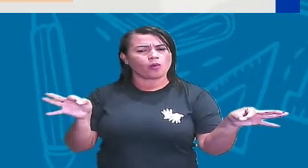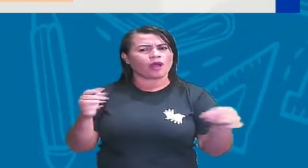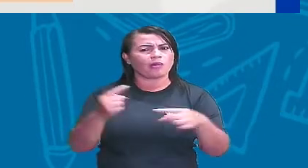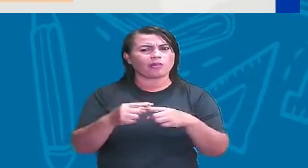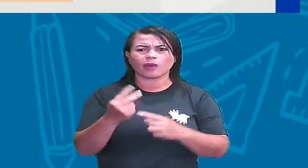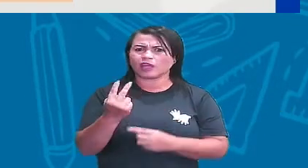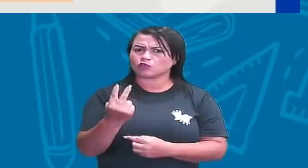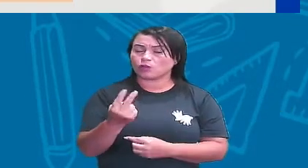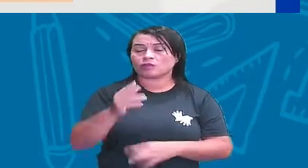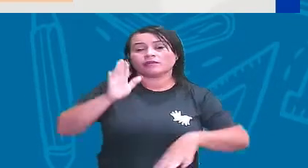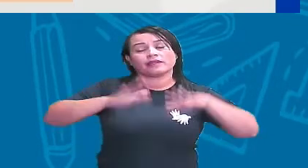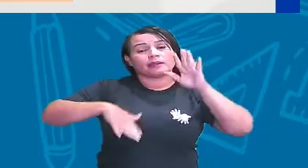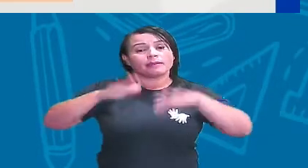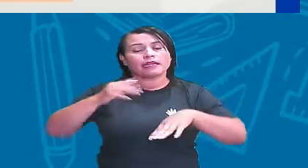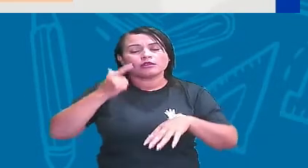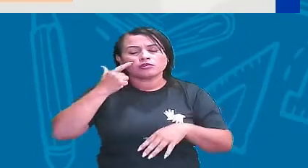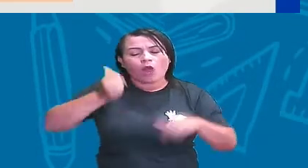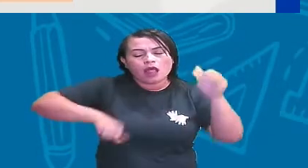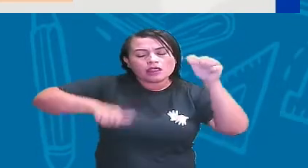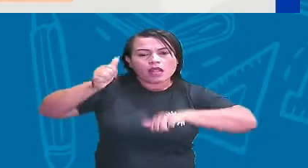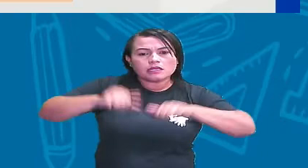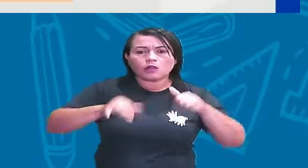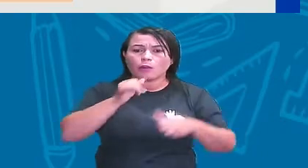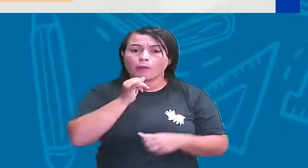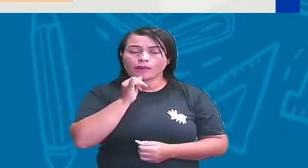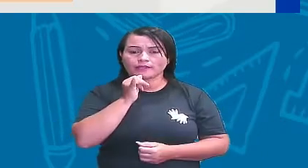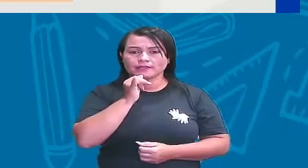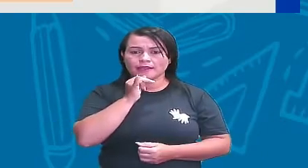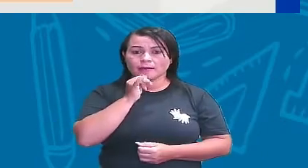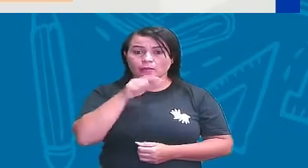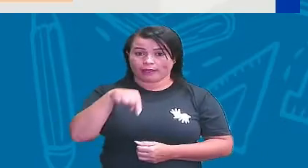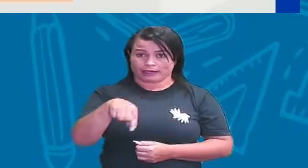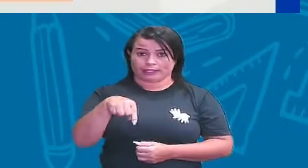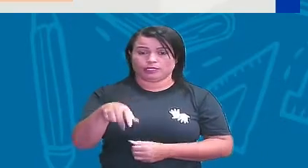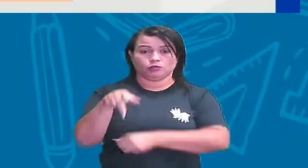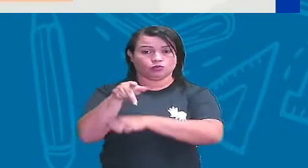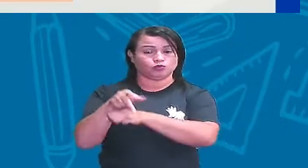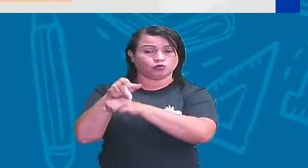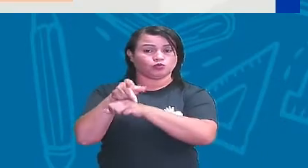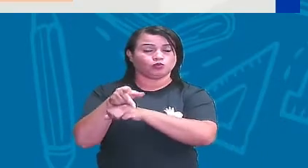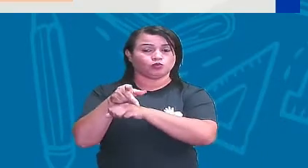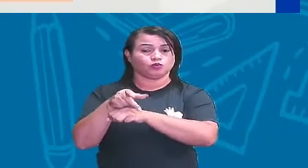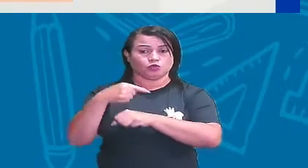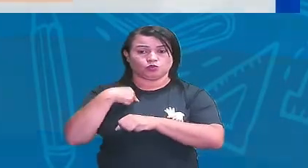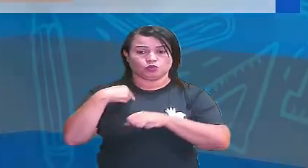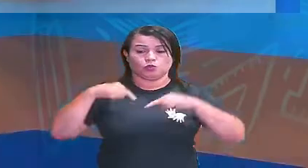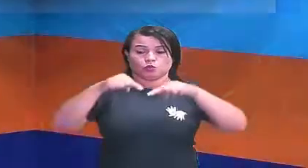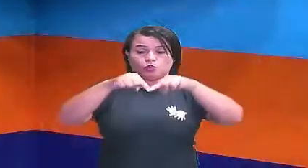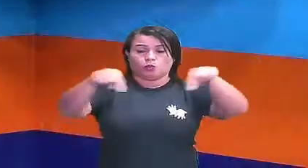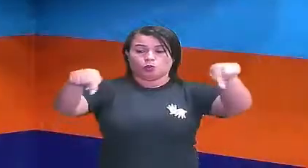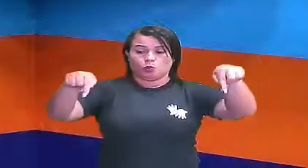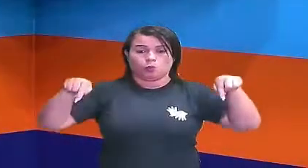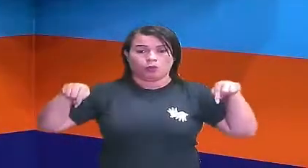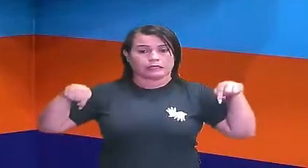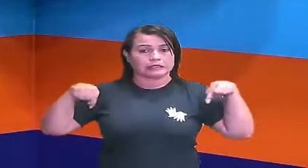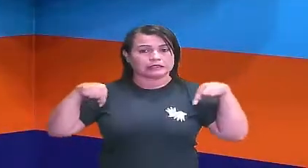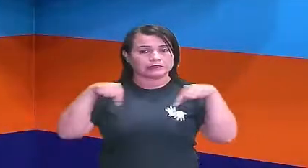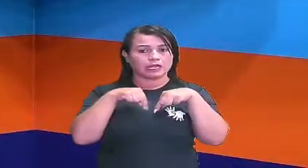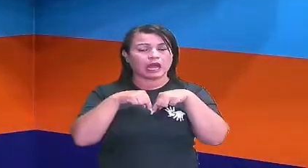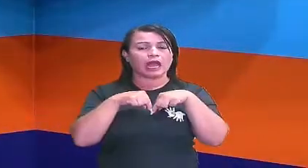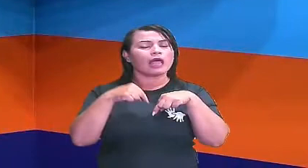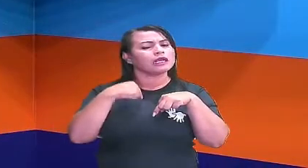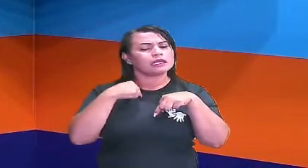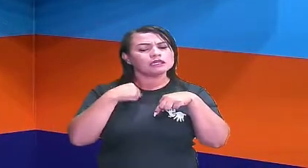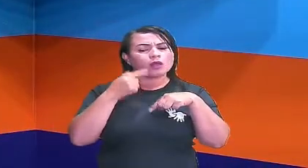estou analisando. Aqui no estúdio, eu estou numa sala, tá? E aqui eu